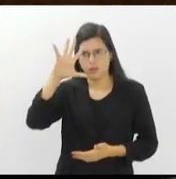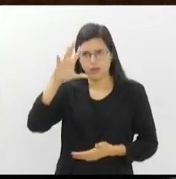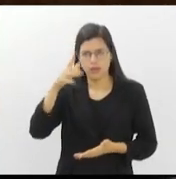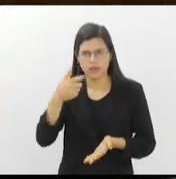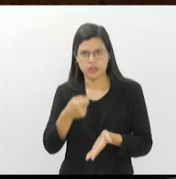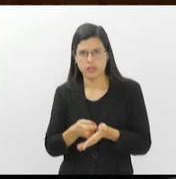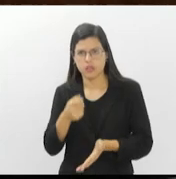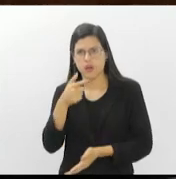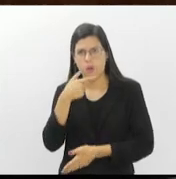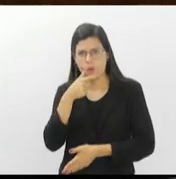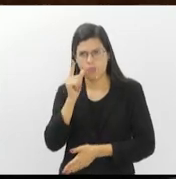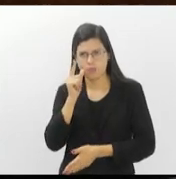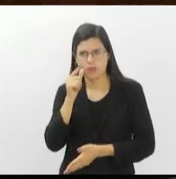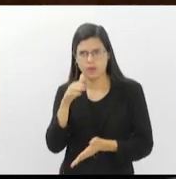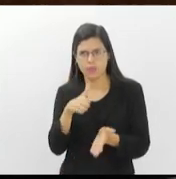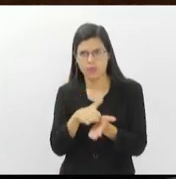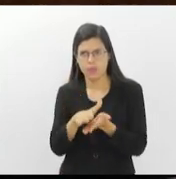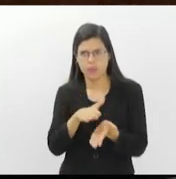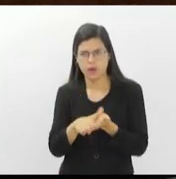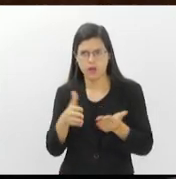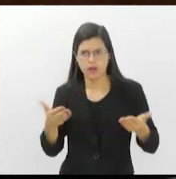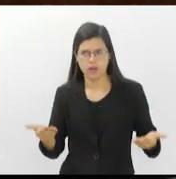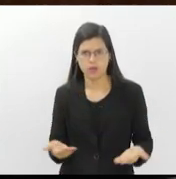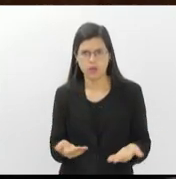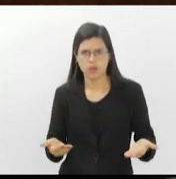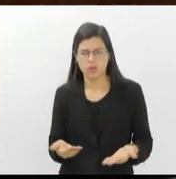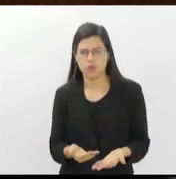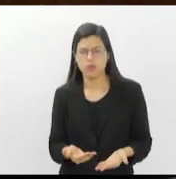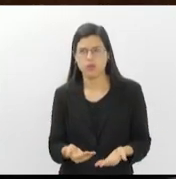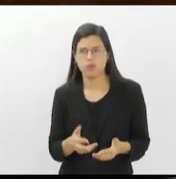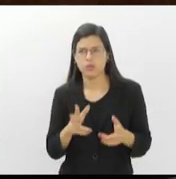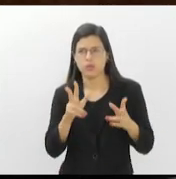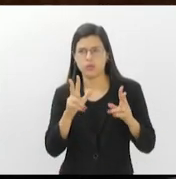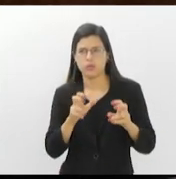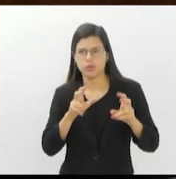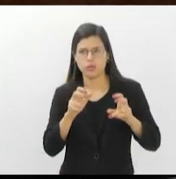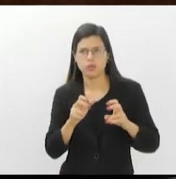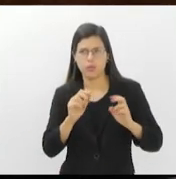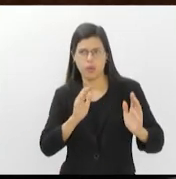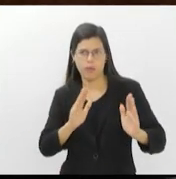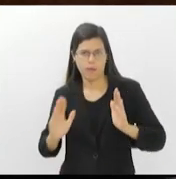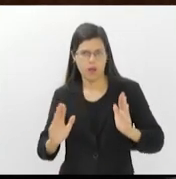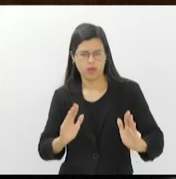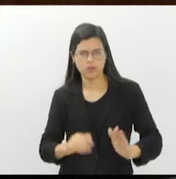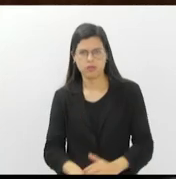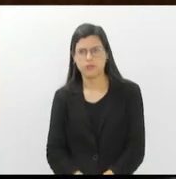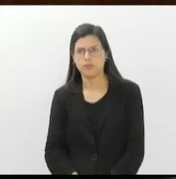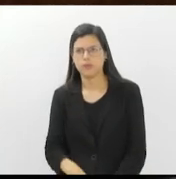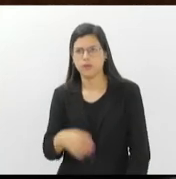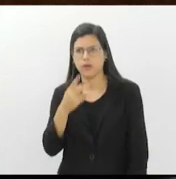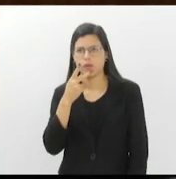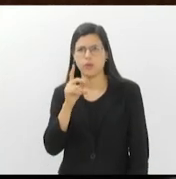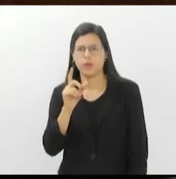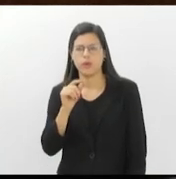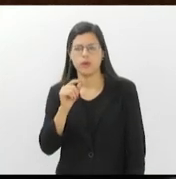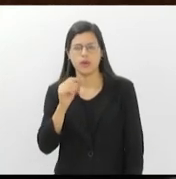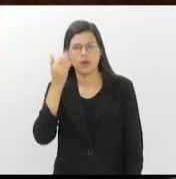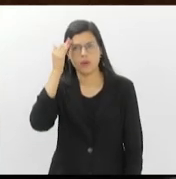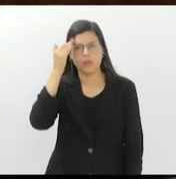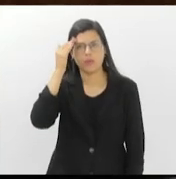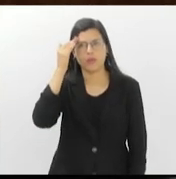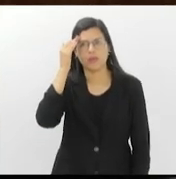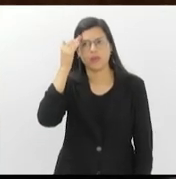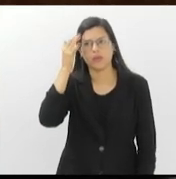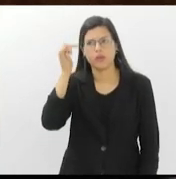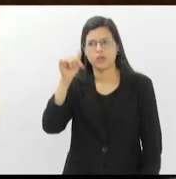ontem e publicada hoje, a questão da prescrição. Diz o seguinte: o entendimento